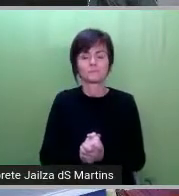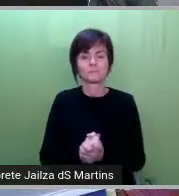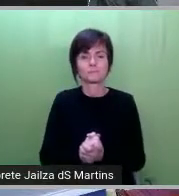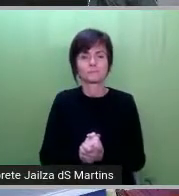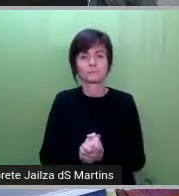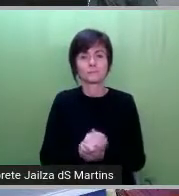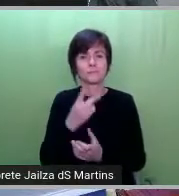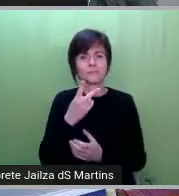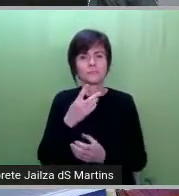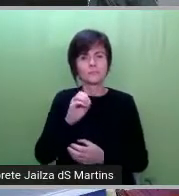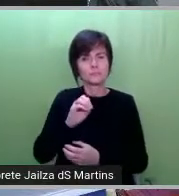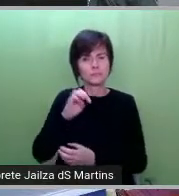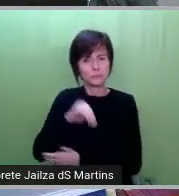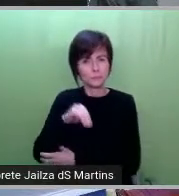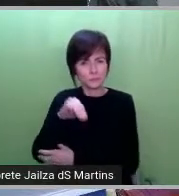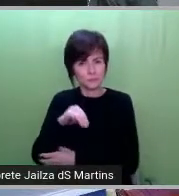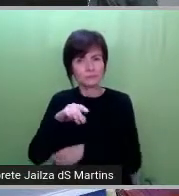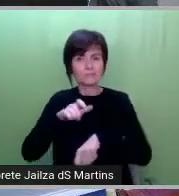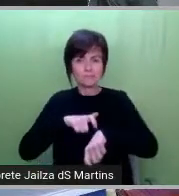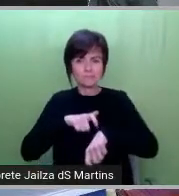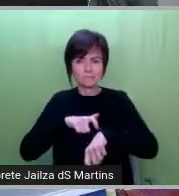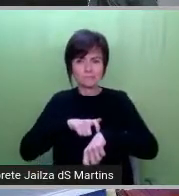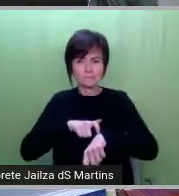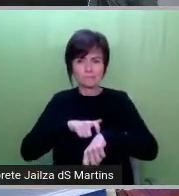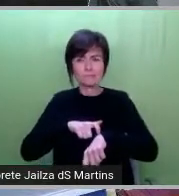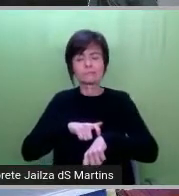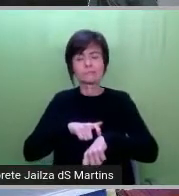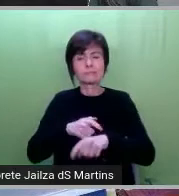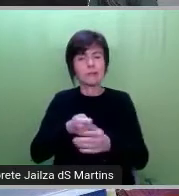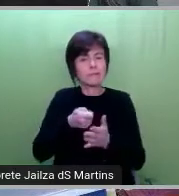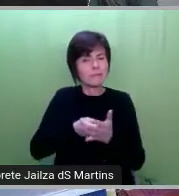Nesses 20 minutos que eu tenho de tempo, eu vou procurar